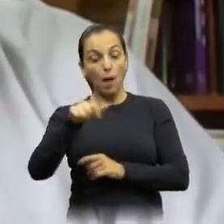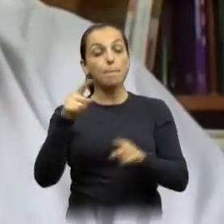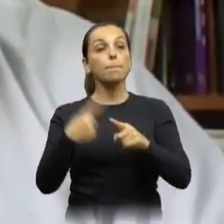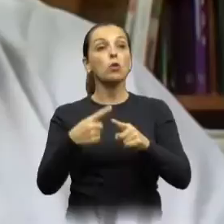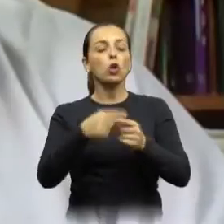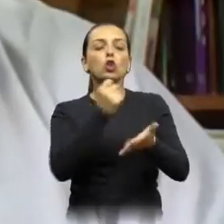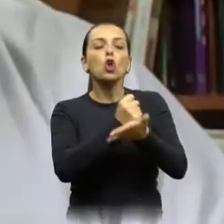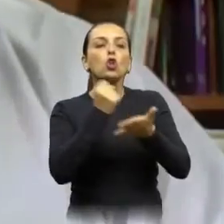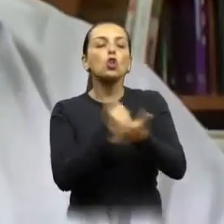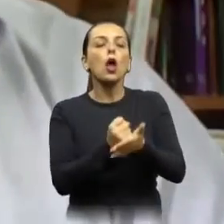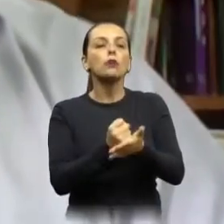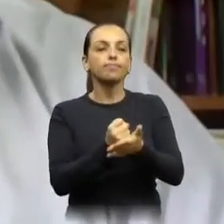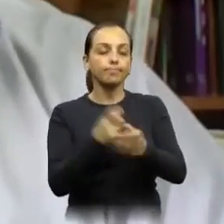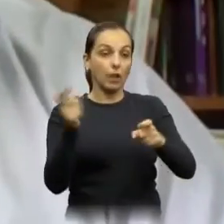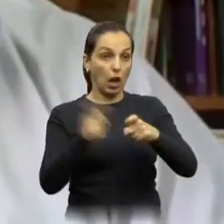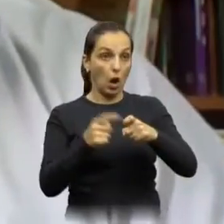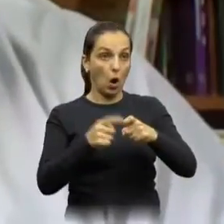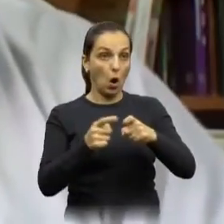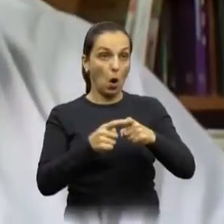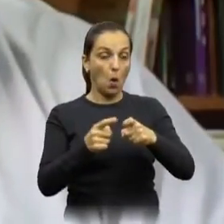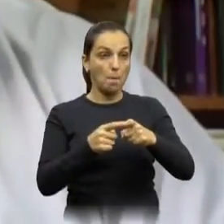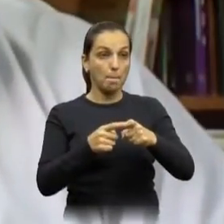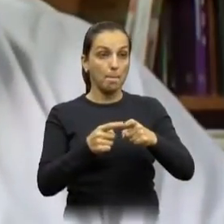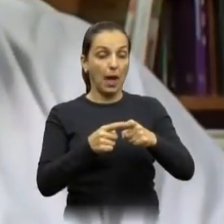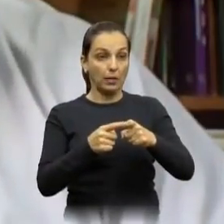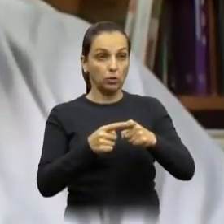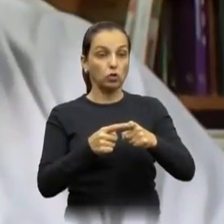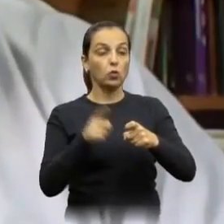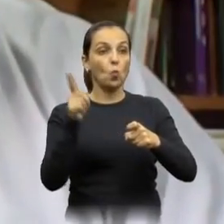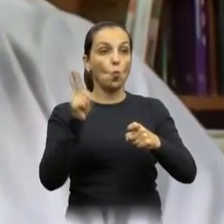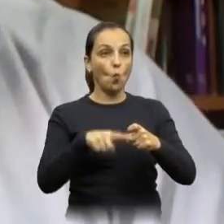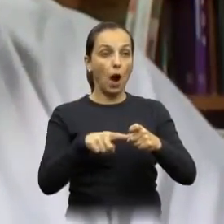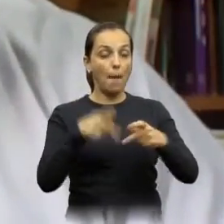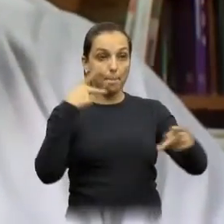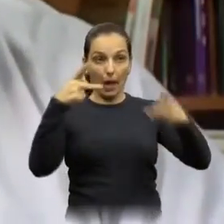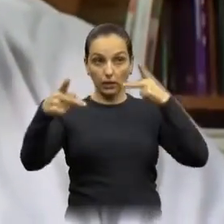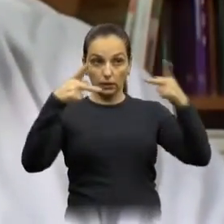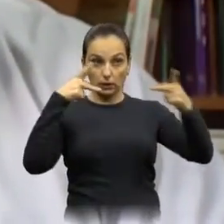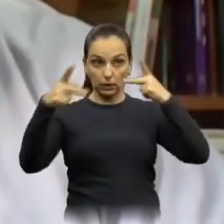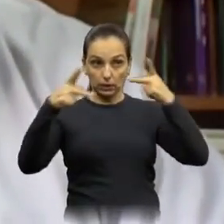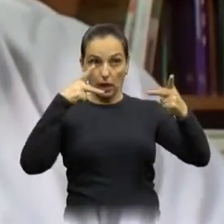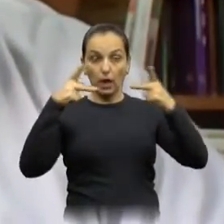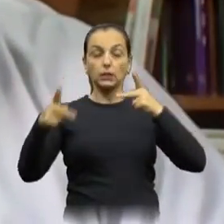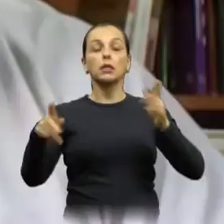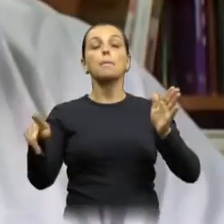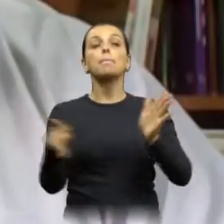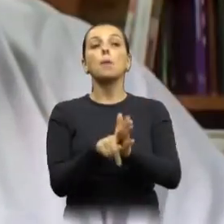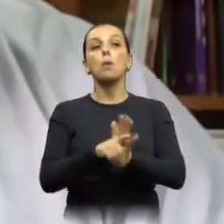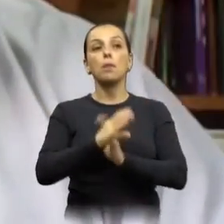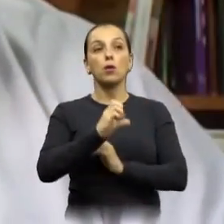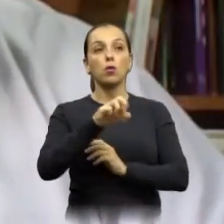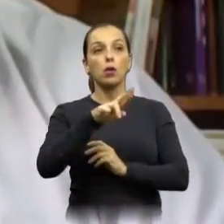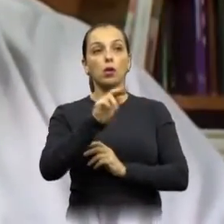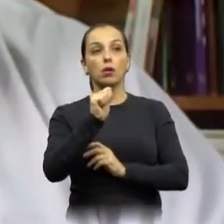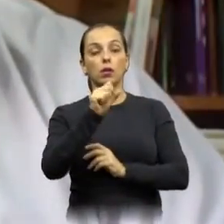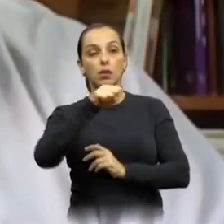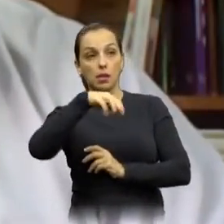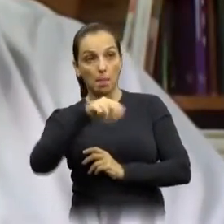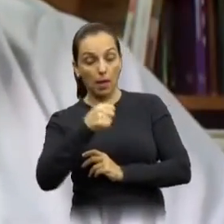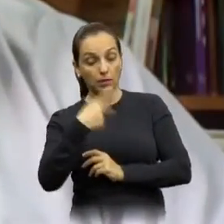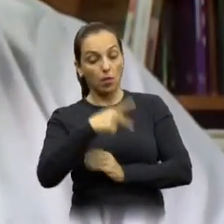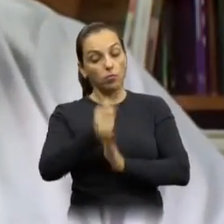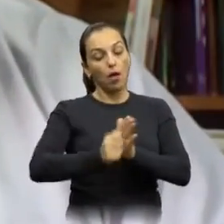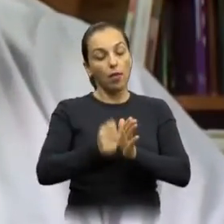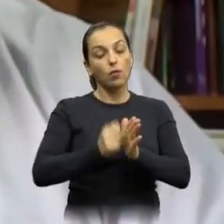um psiquiatra, de um médico psiquiatra no CRASMA, que é um serviço de excelência aqui da nossa Secretaria de Saúde, e a gente se